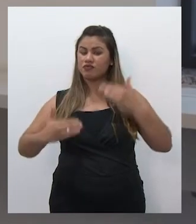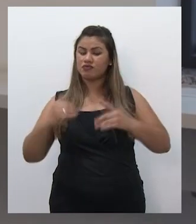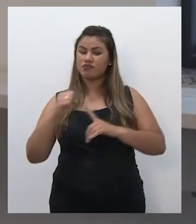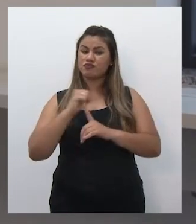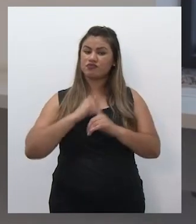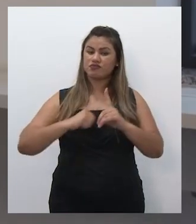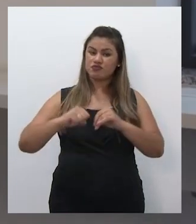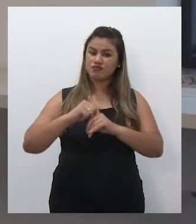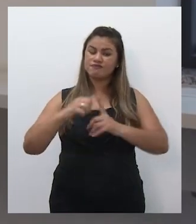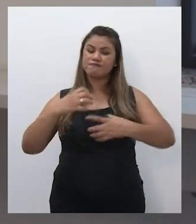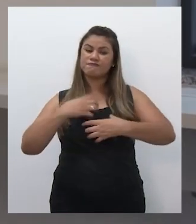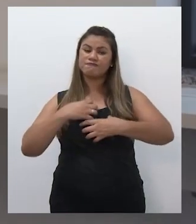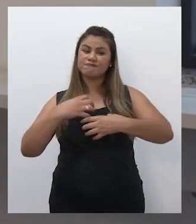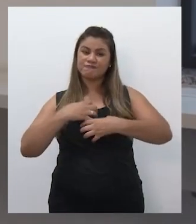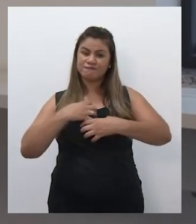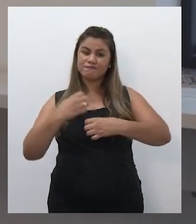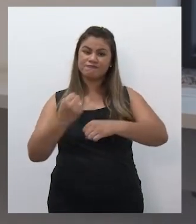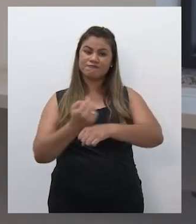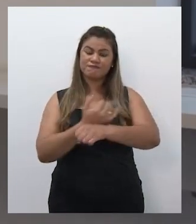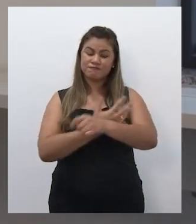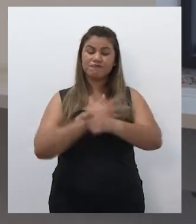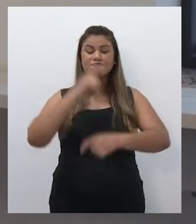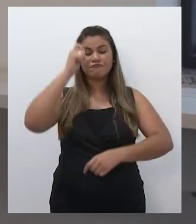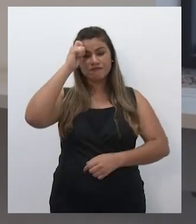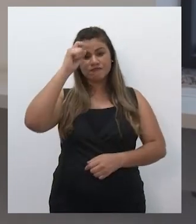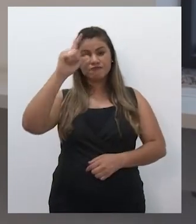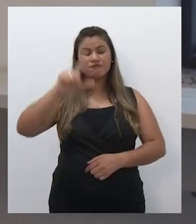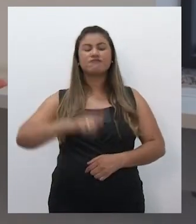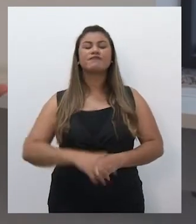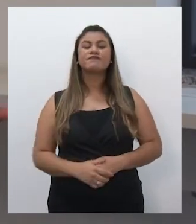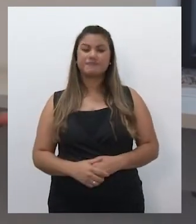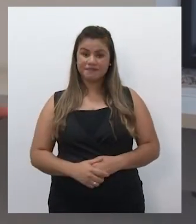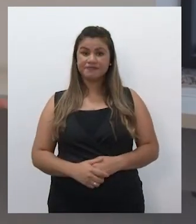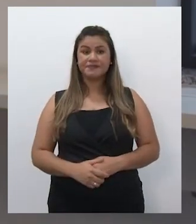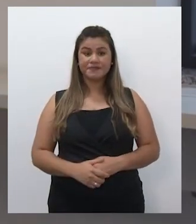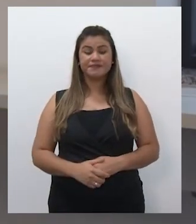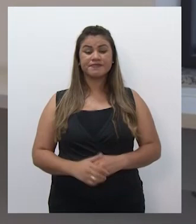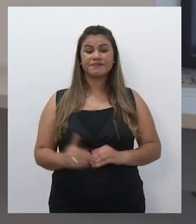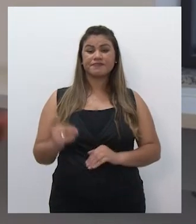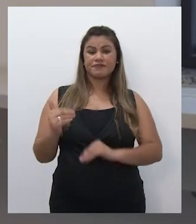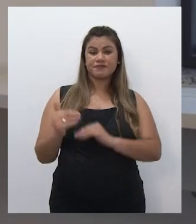social, emocional e cultural. Para